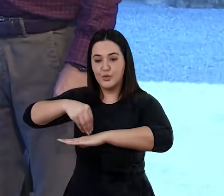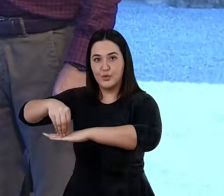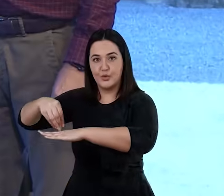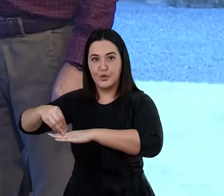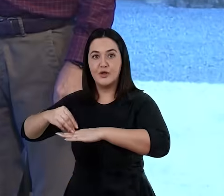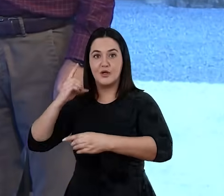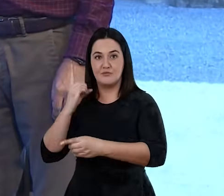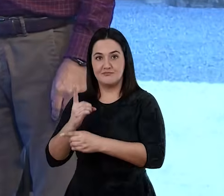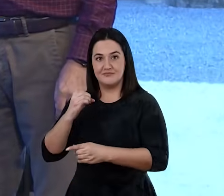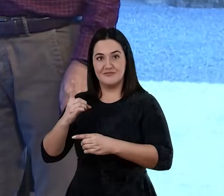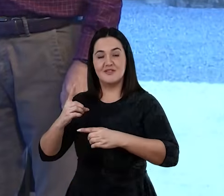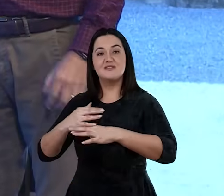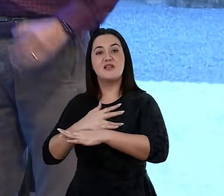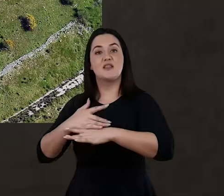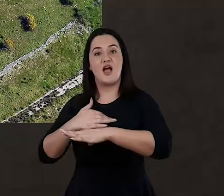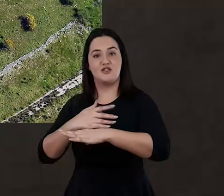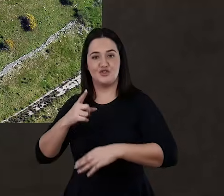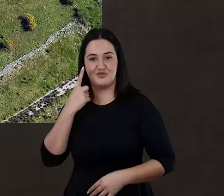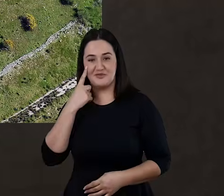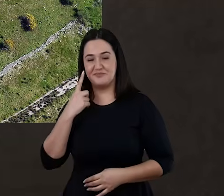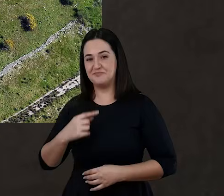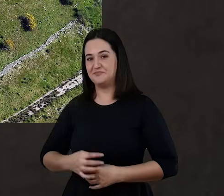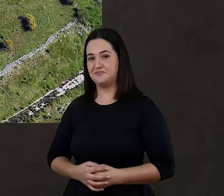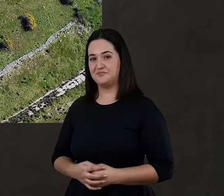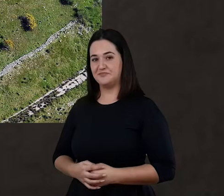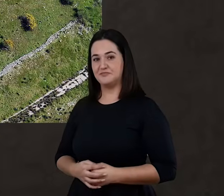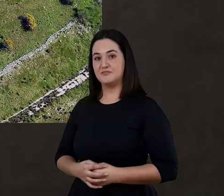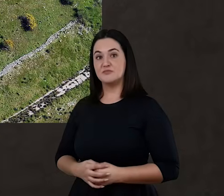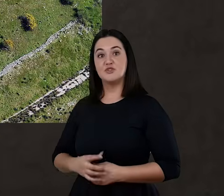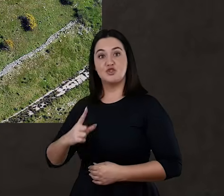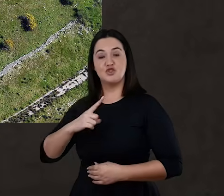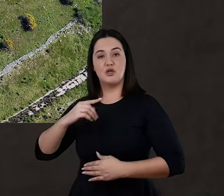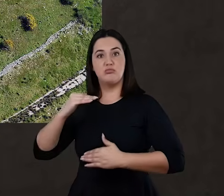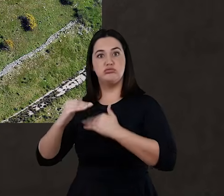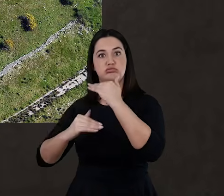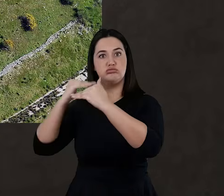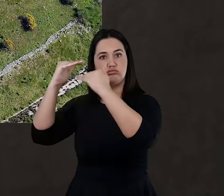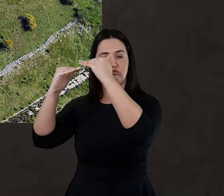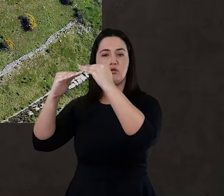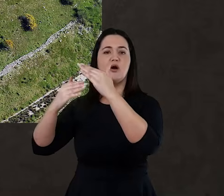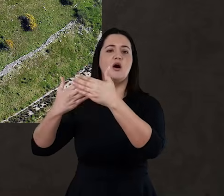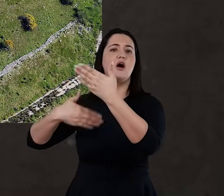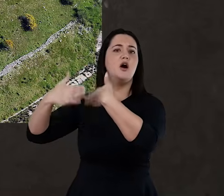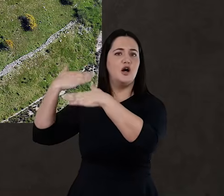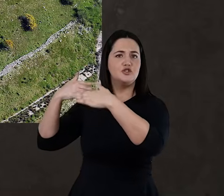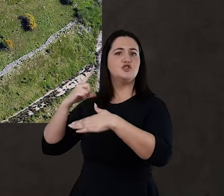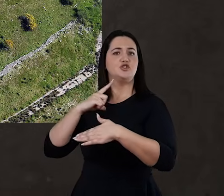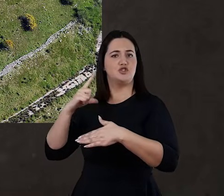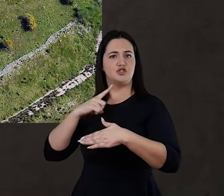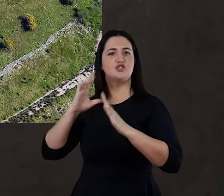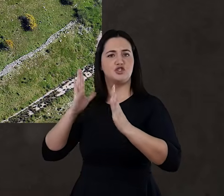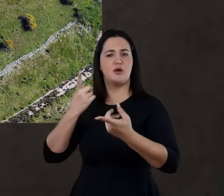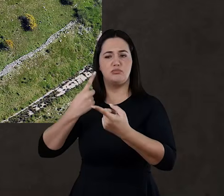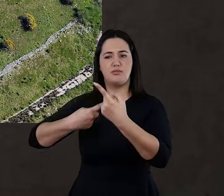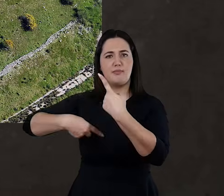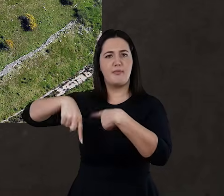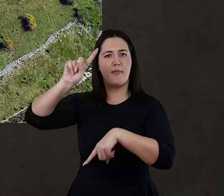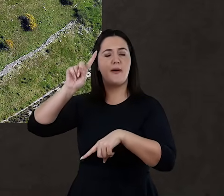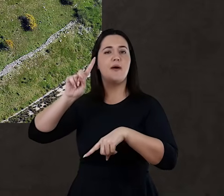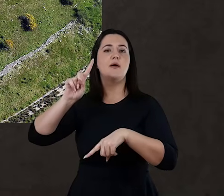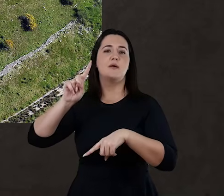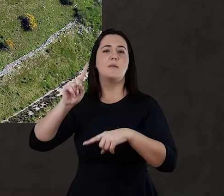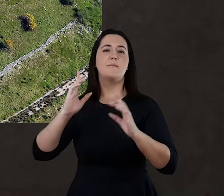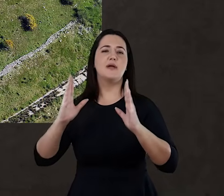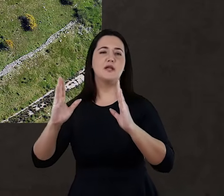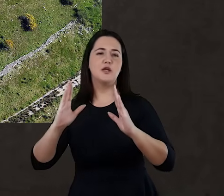arqueológico de Beit Shemesh, que, como eu falei com vocês, era uma cidade próspera. Aliás, mesmo antes da época de Sansão, ela já tinha sua prosperidade, como